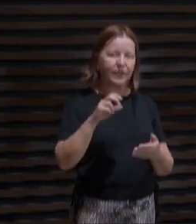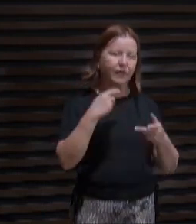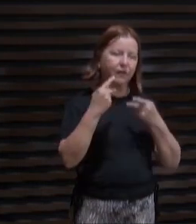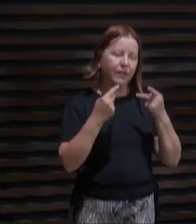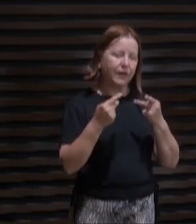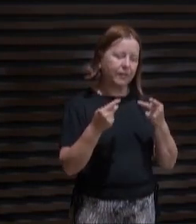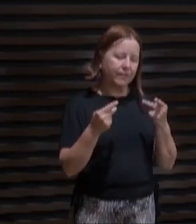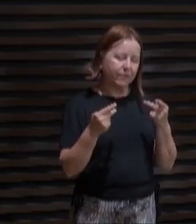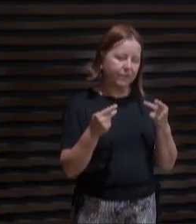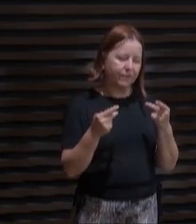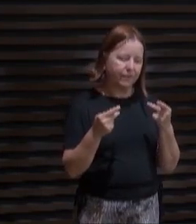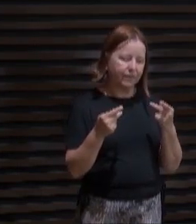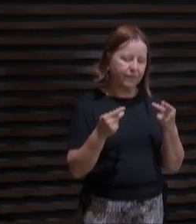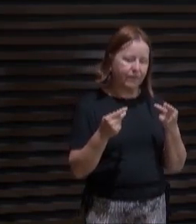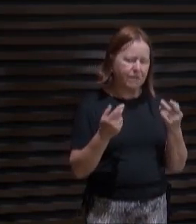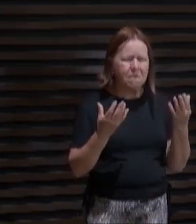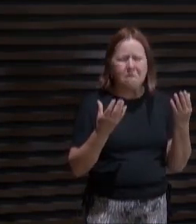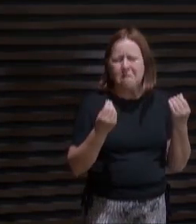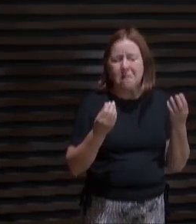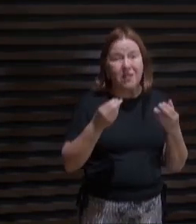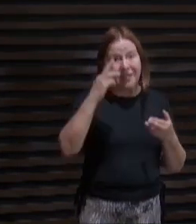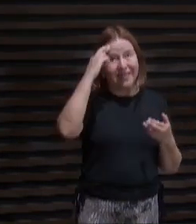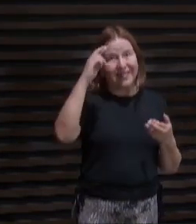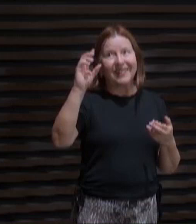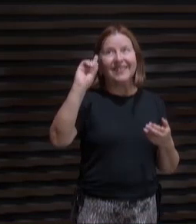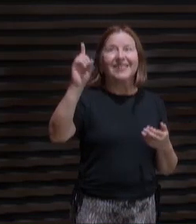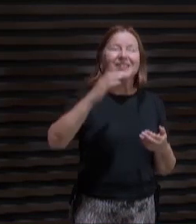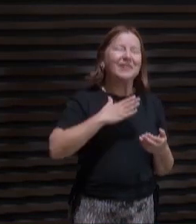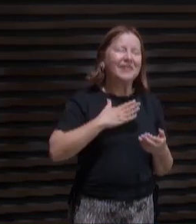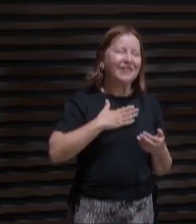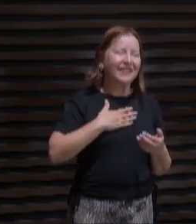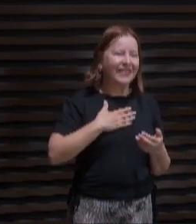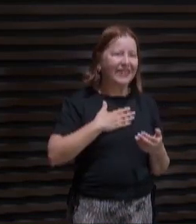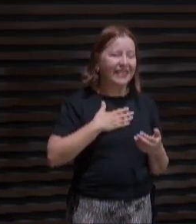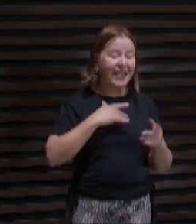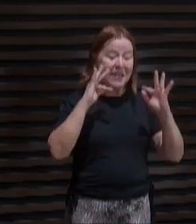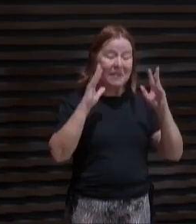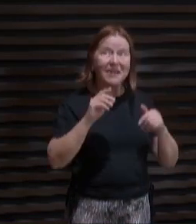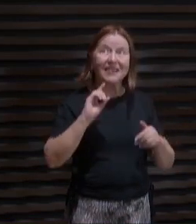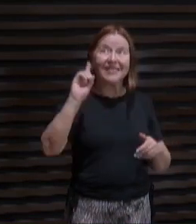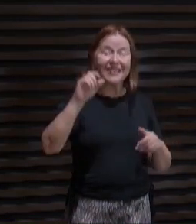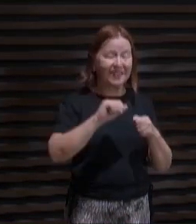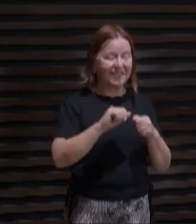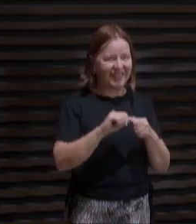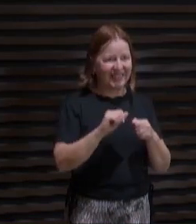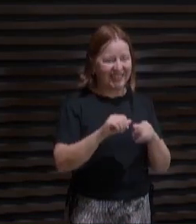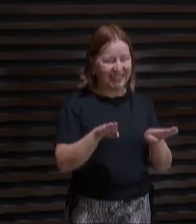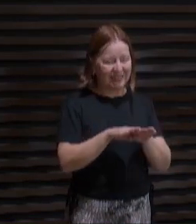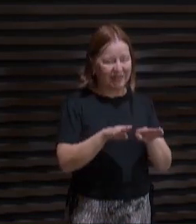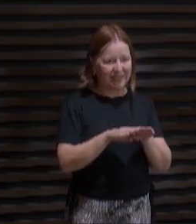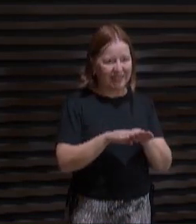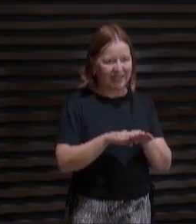são muitas, Senhor, Deus meu, as maravilhas que tens operado, e também os